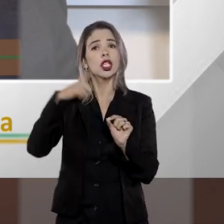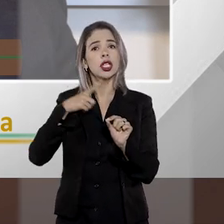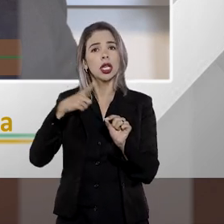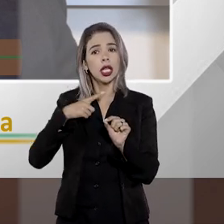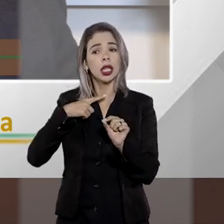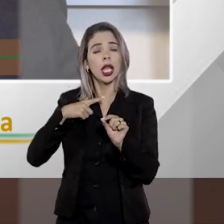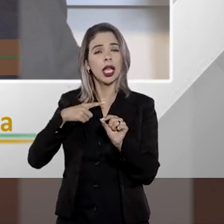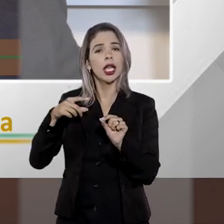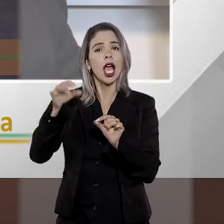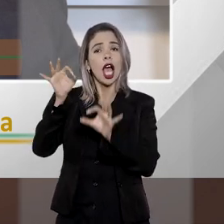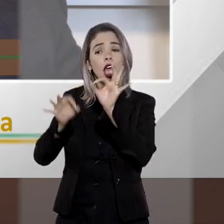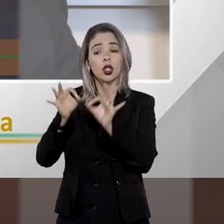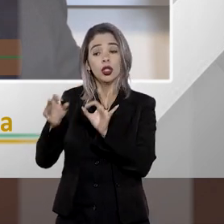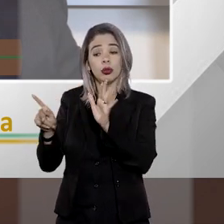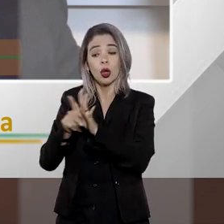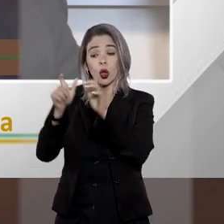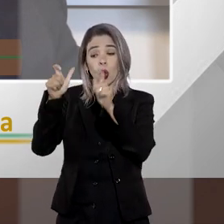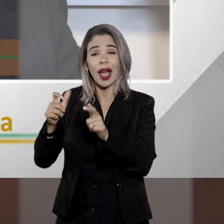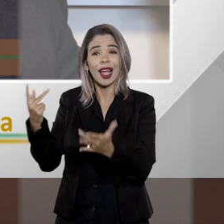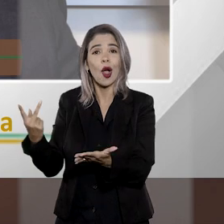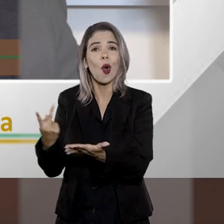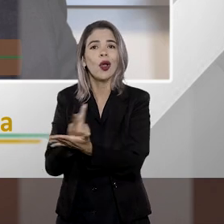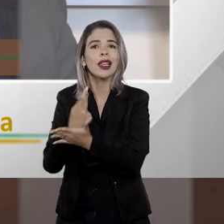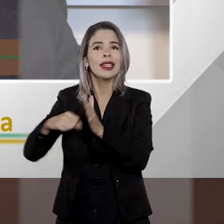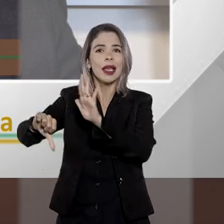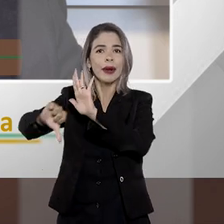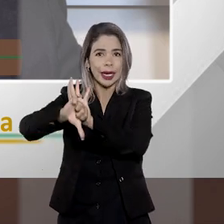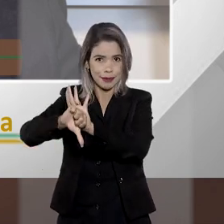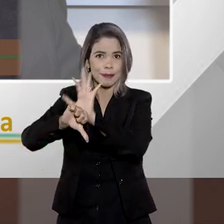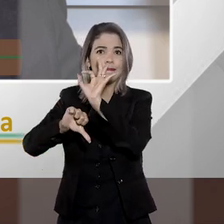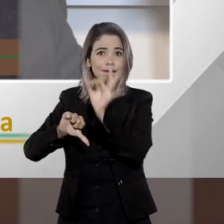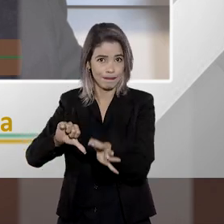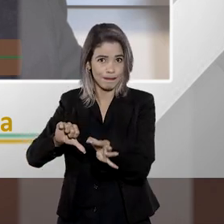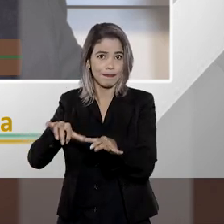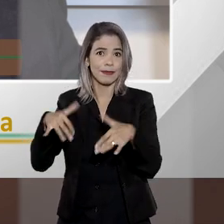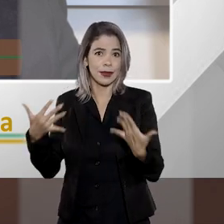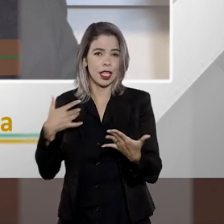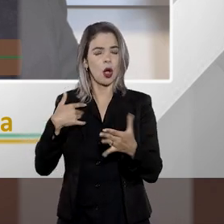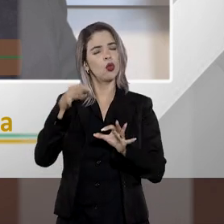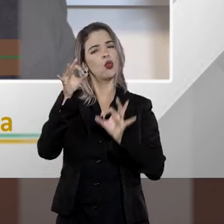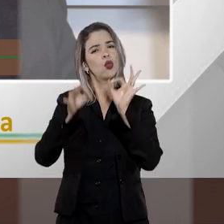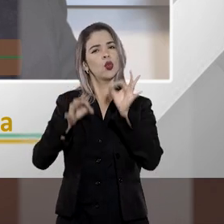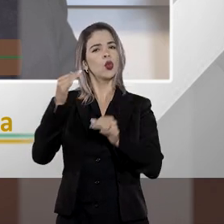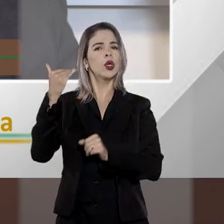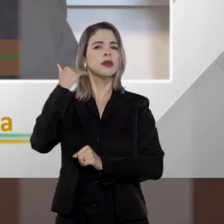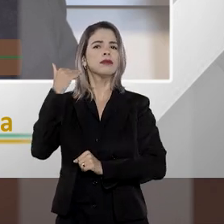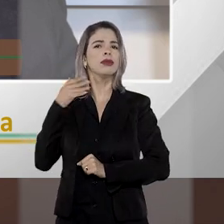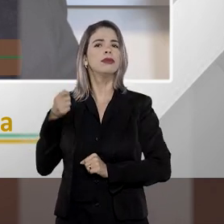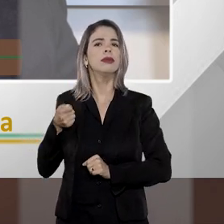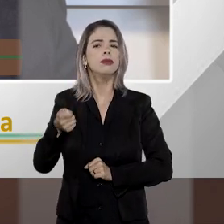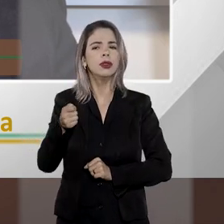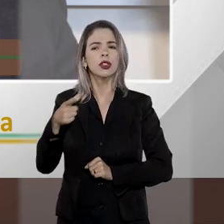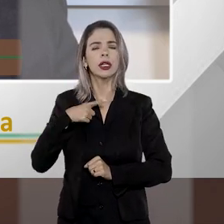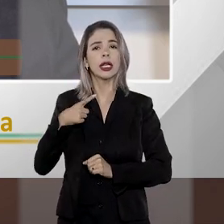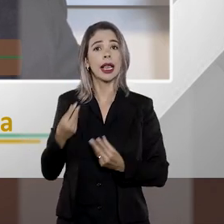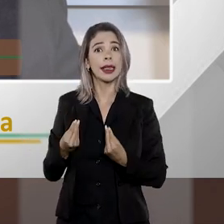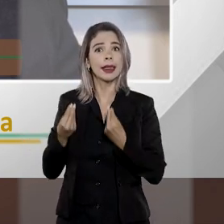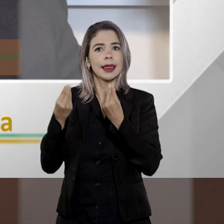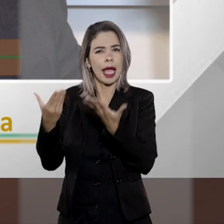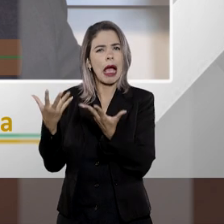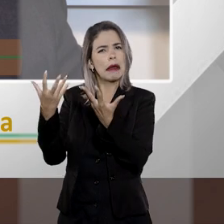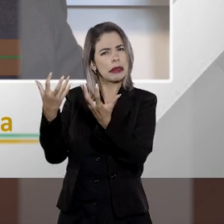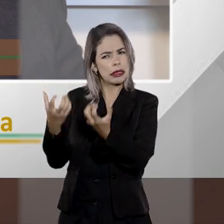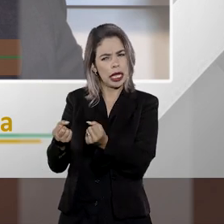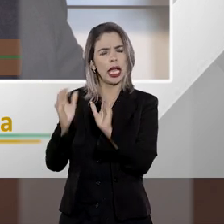exerce a jurisdição no local onde for consumado o delito. Então, caberá ao juiz entregar a prestação jurisdicional, no